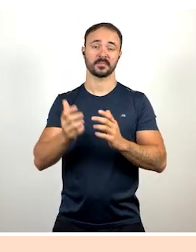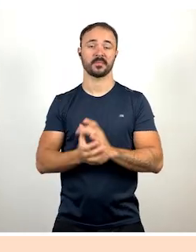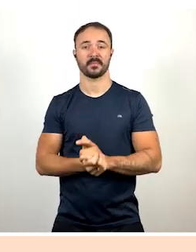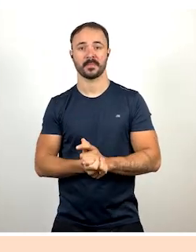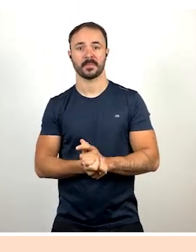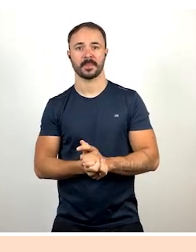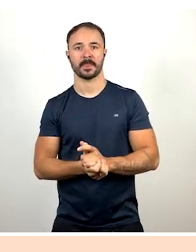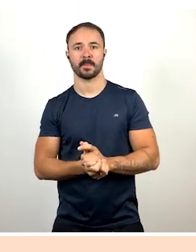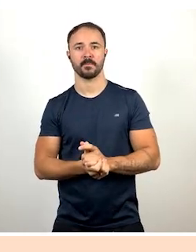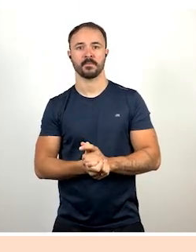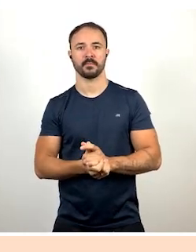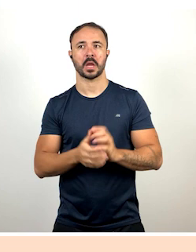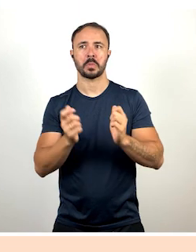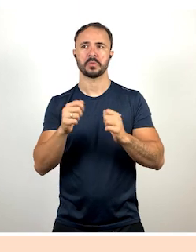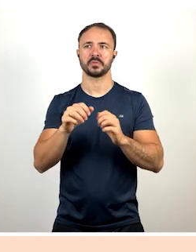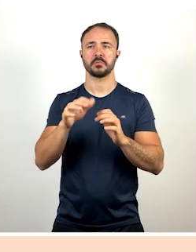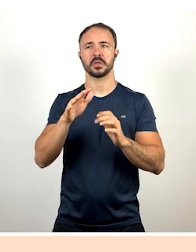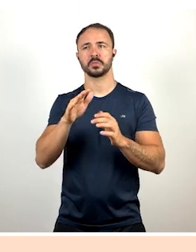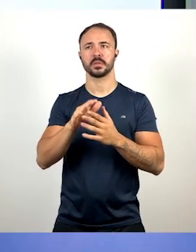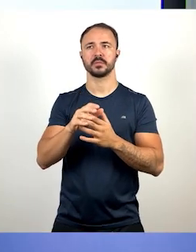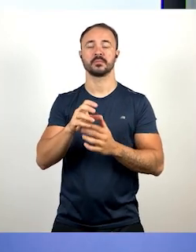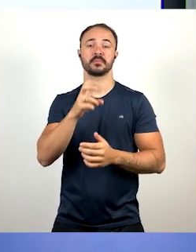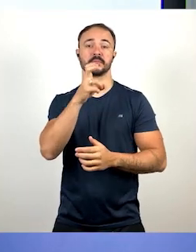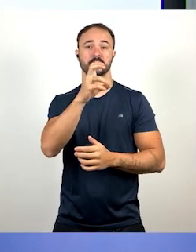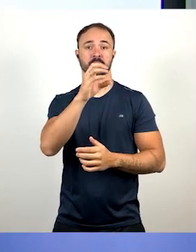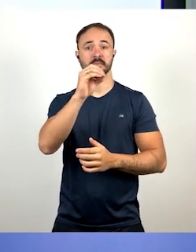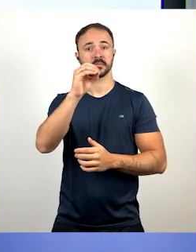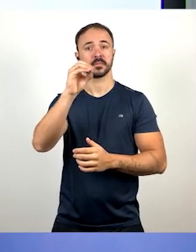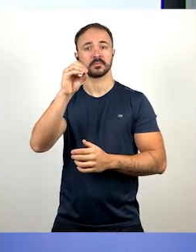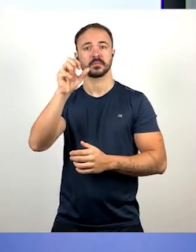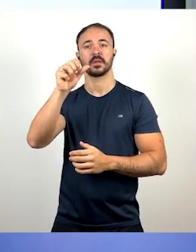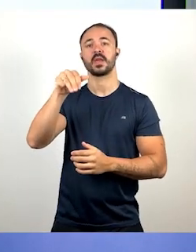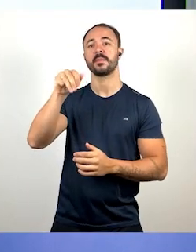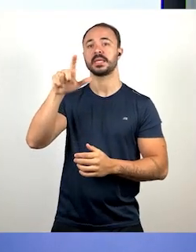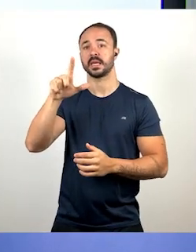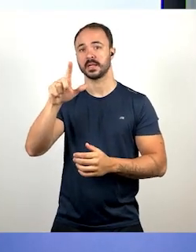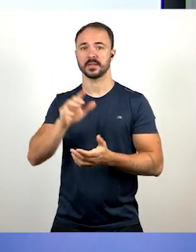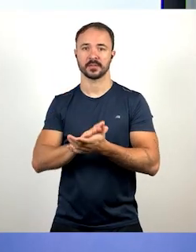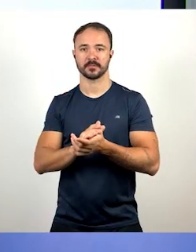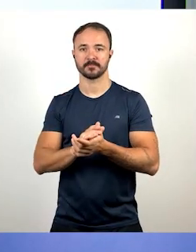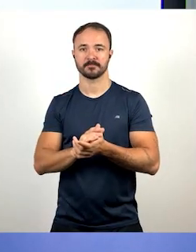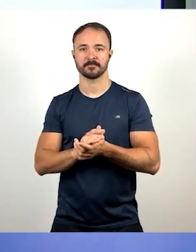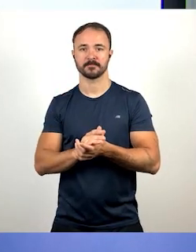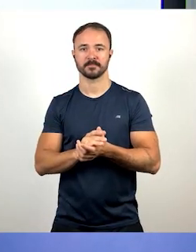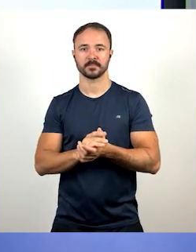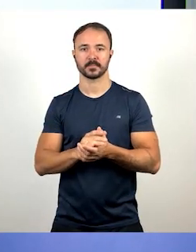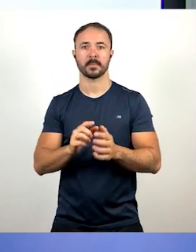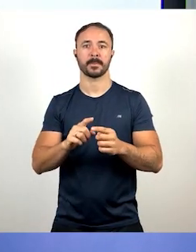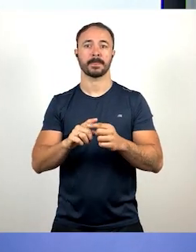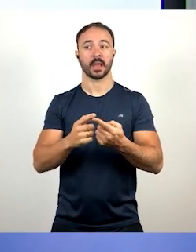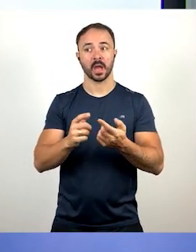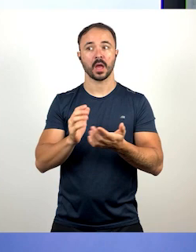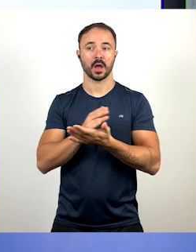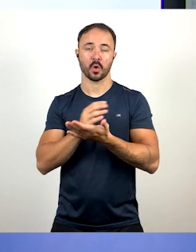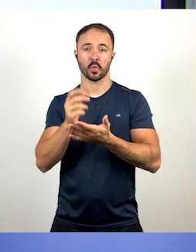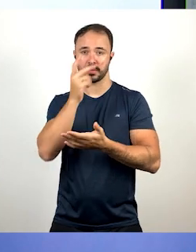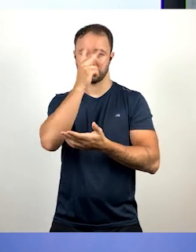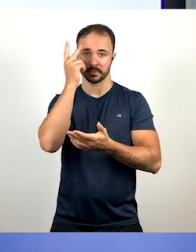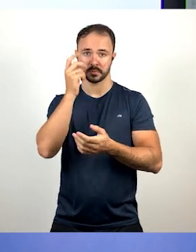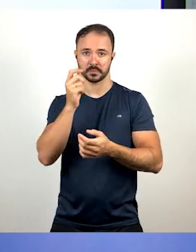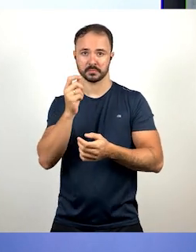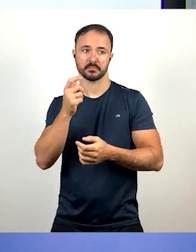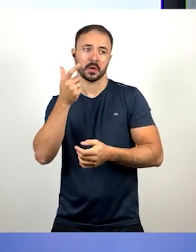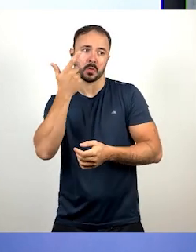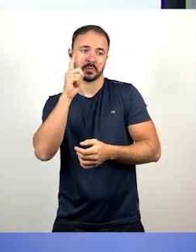uma bexiga é de 500 ml. Há casos em que uma pessoa tem uma bexiga com a